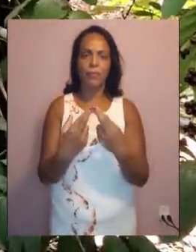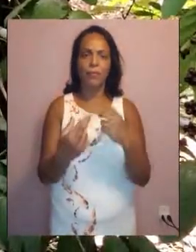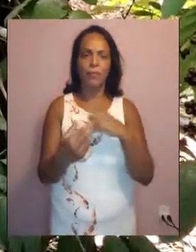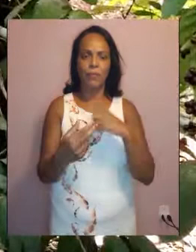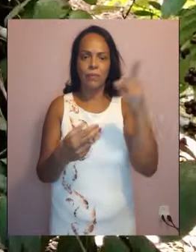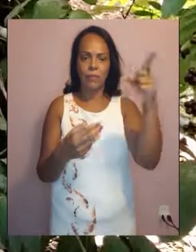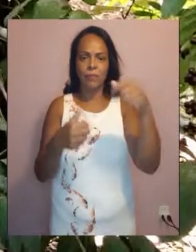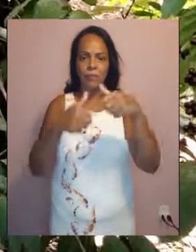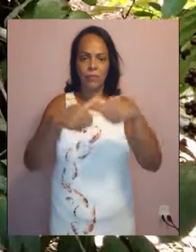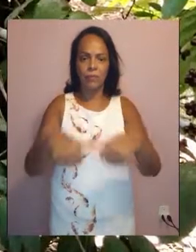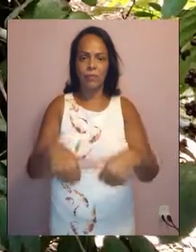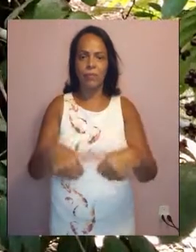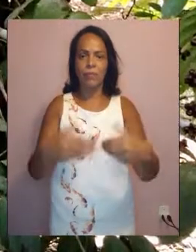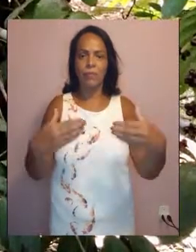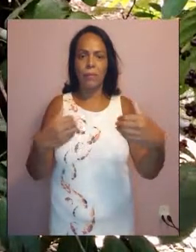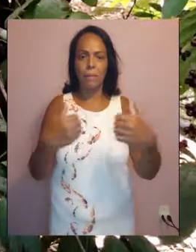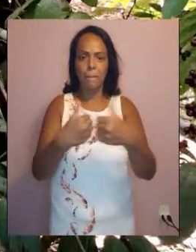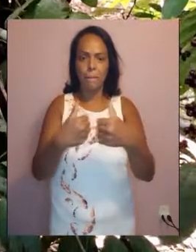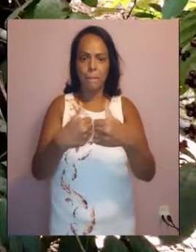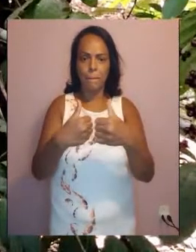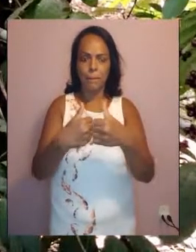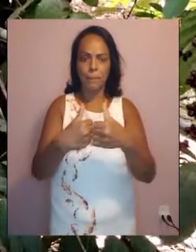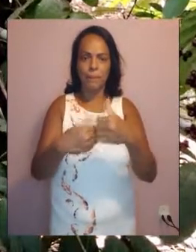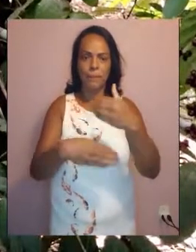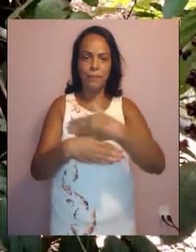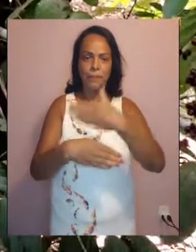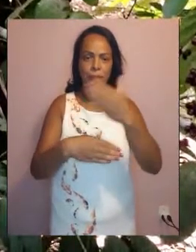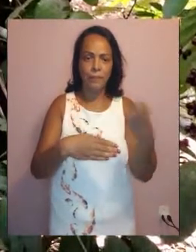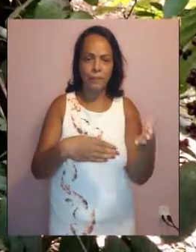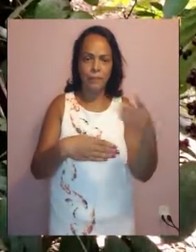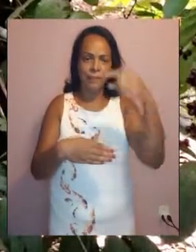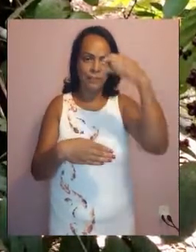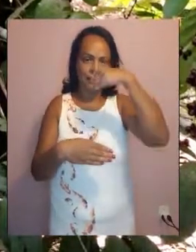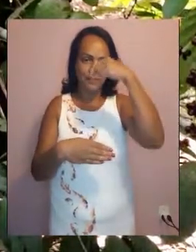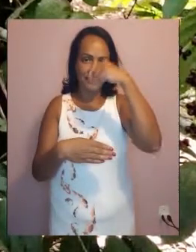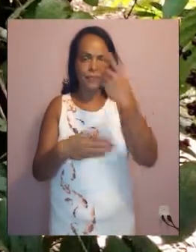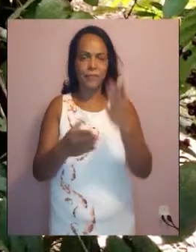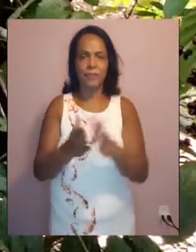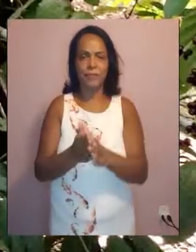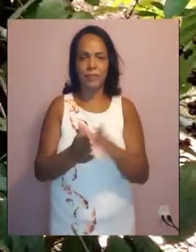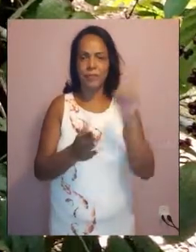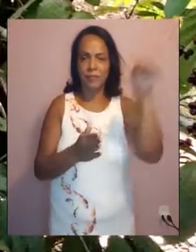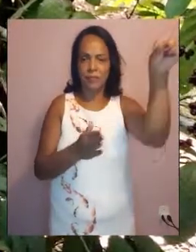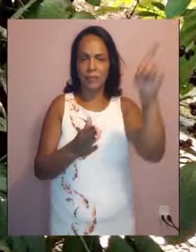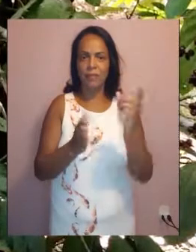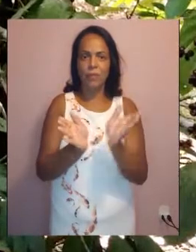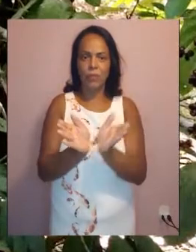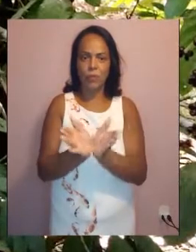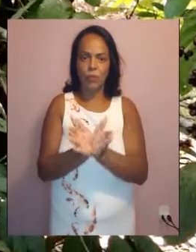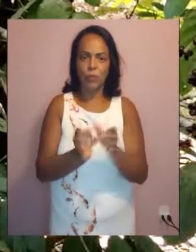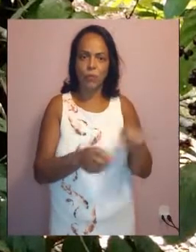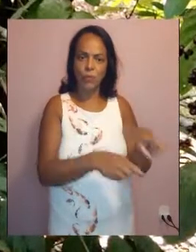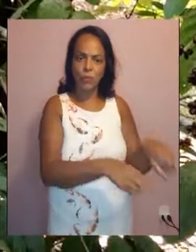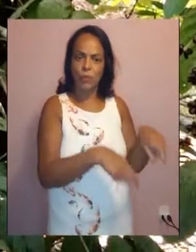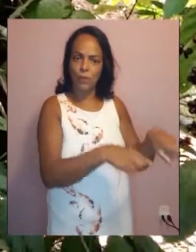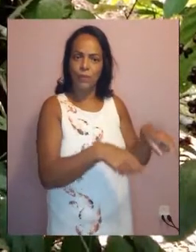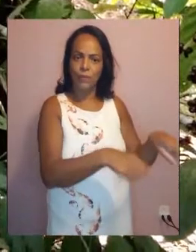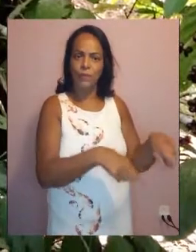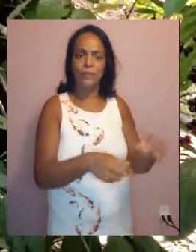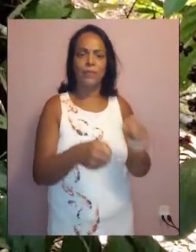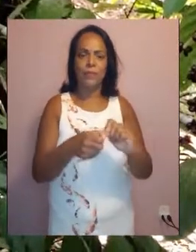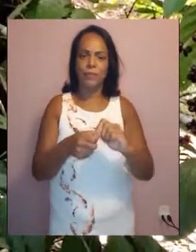estaremos em terras peruanas, e aí é lá que esses caboclos fazem essa beberagem.